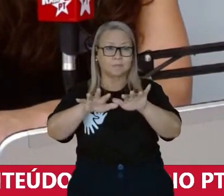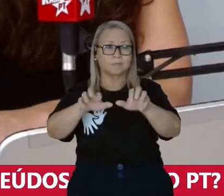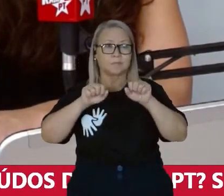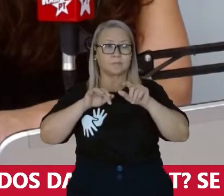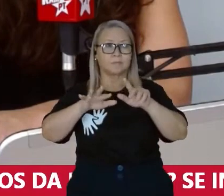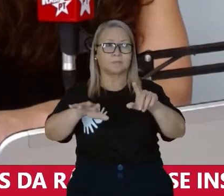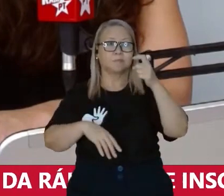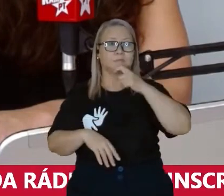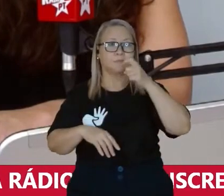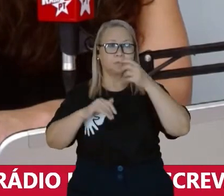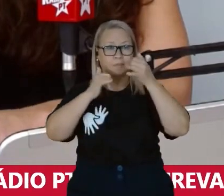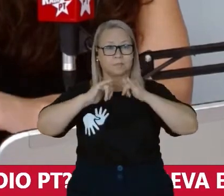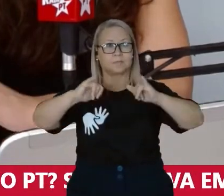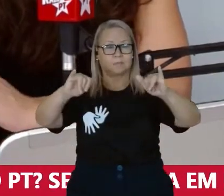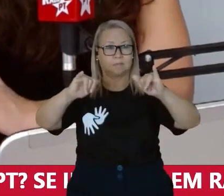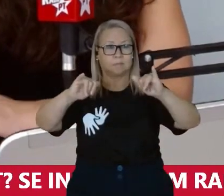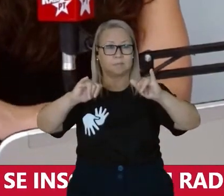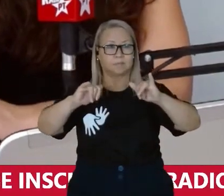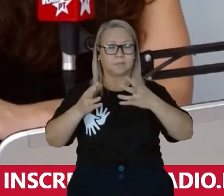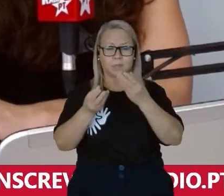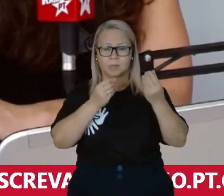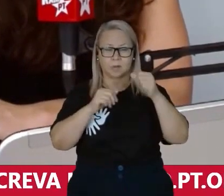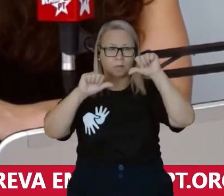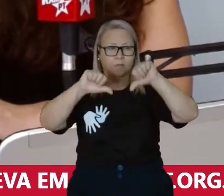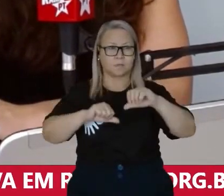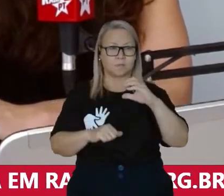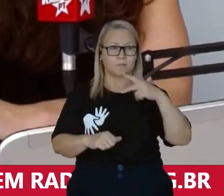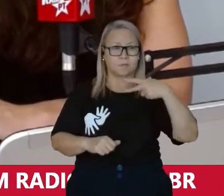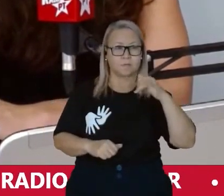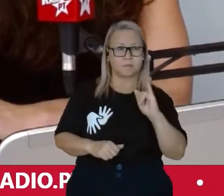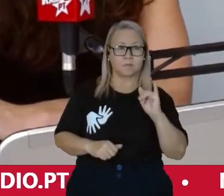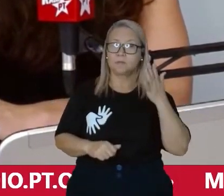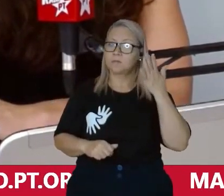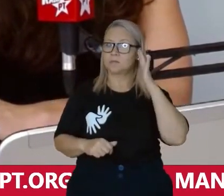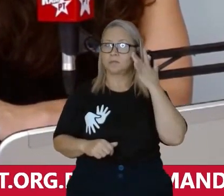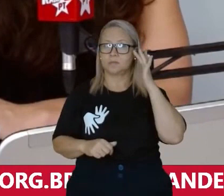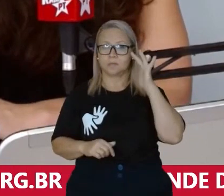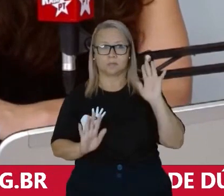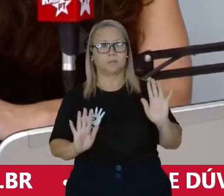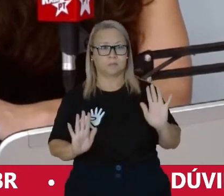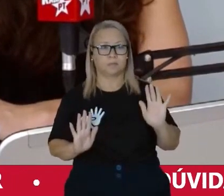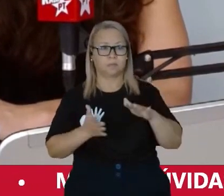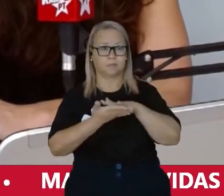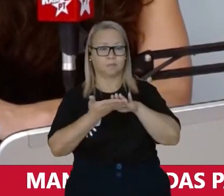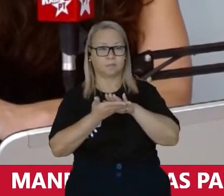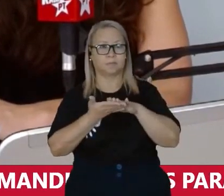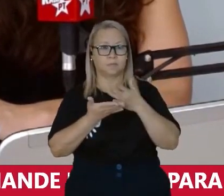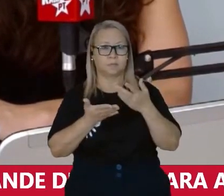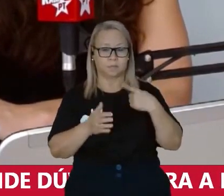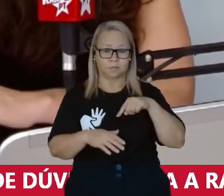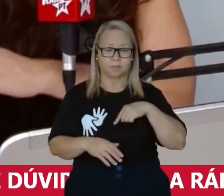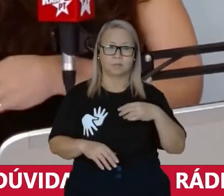ver, seria muito ruim para a CPI se isso não viesse à tona. A gente pegou